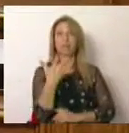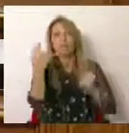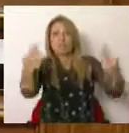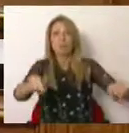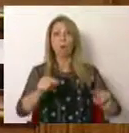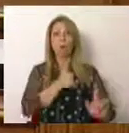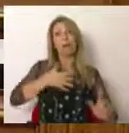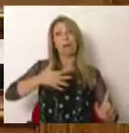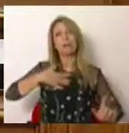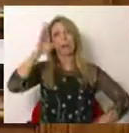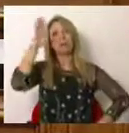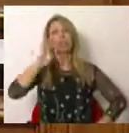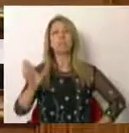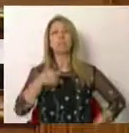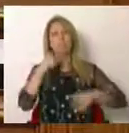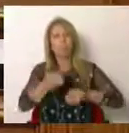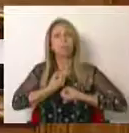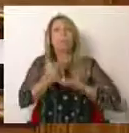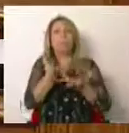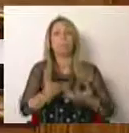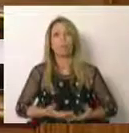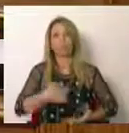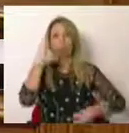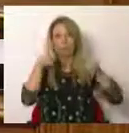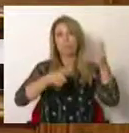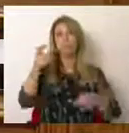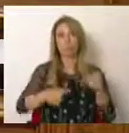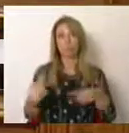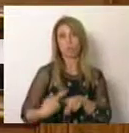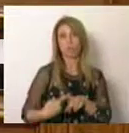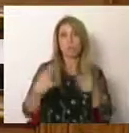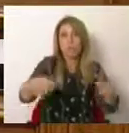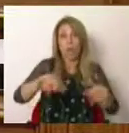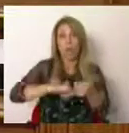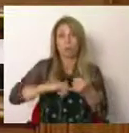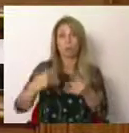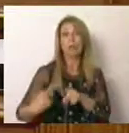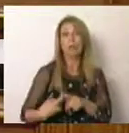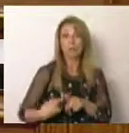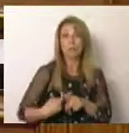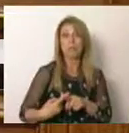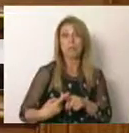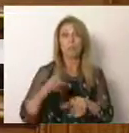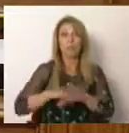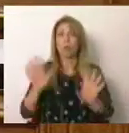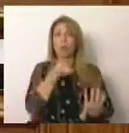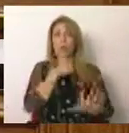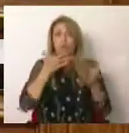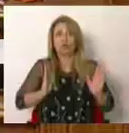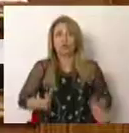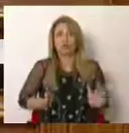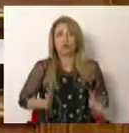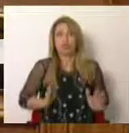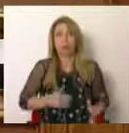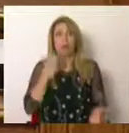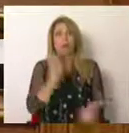as entidades conhecerem desabafos de cidadãos interessados ou de associações interessadas em relação a decisões que já estão tomadas,